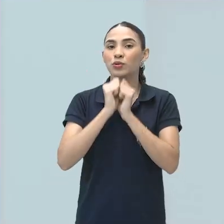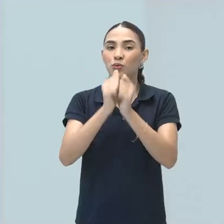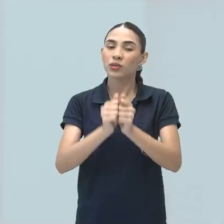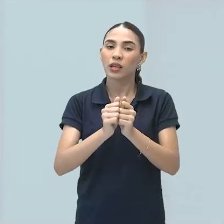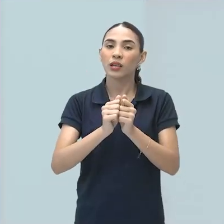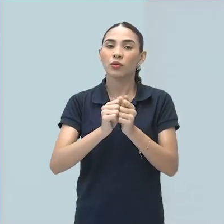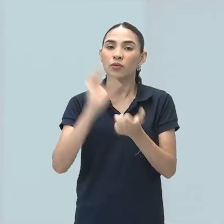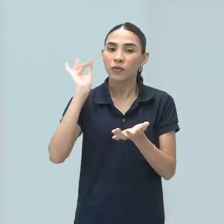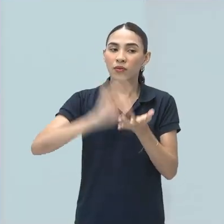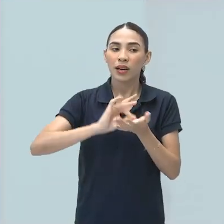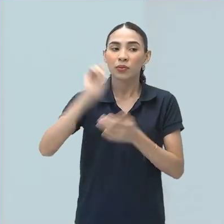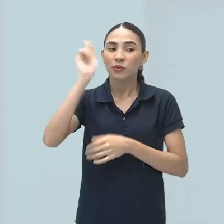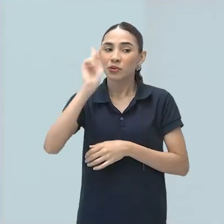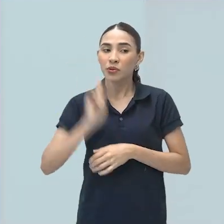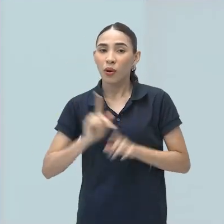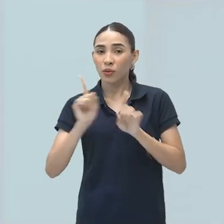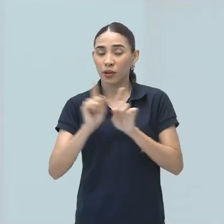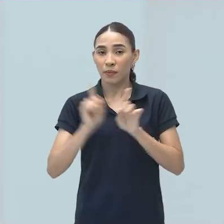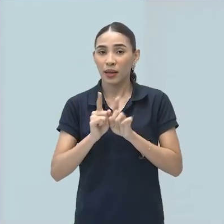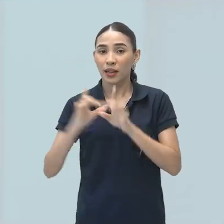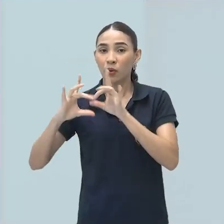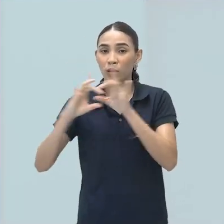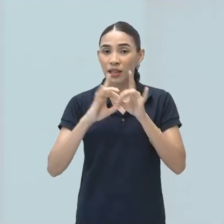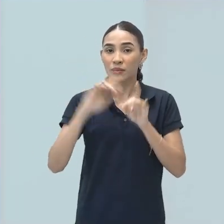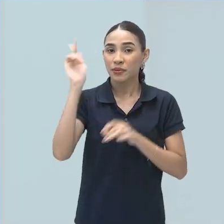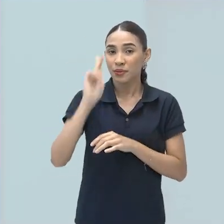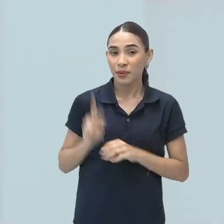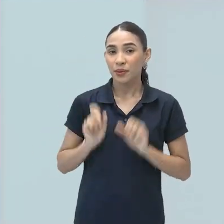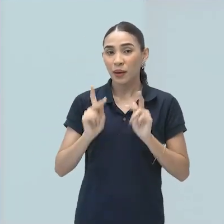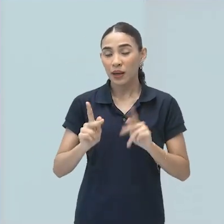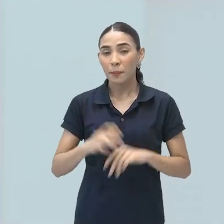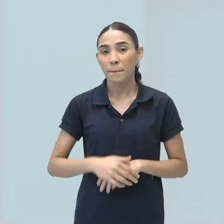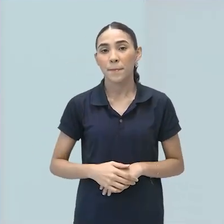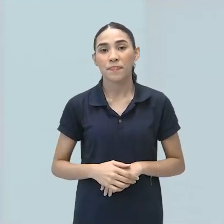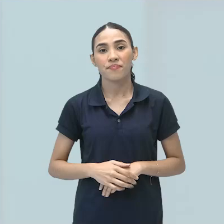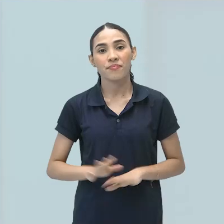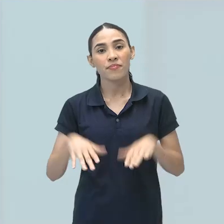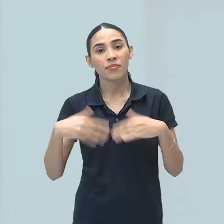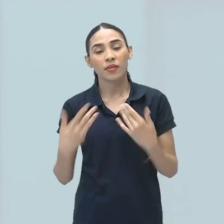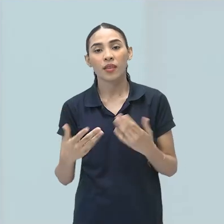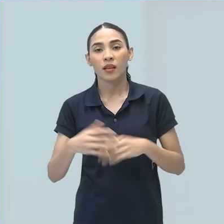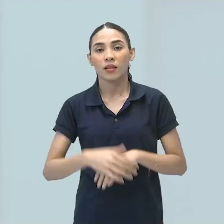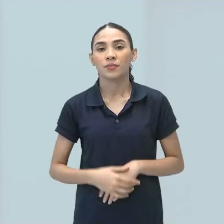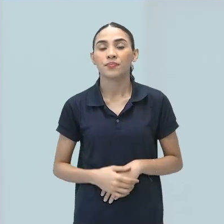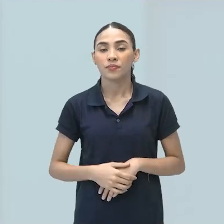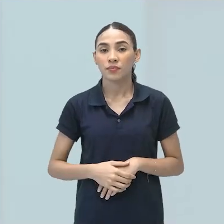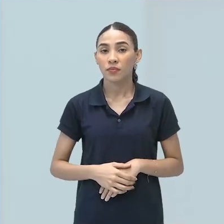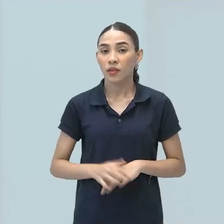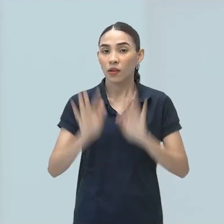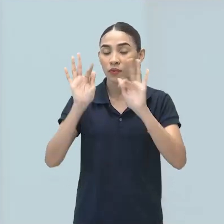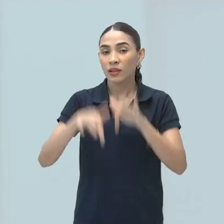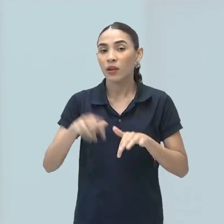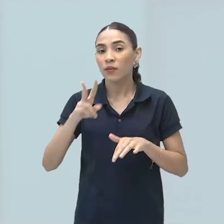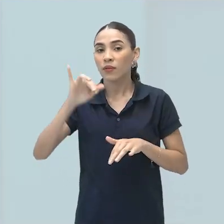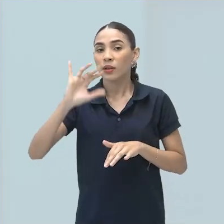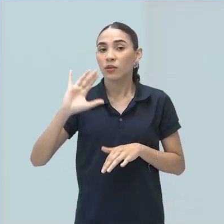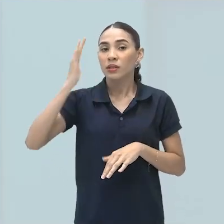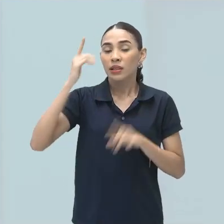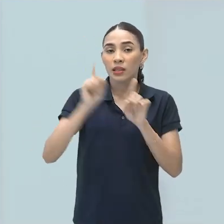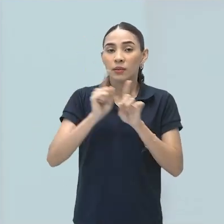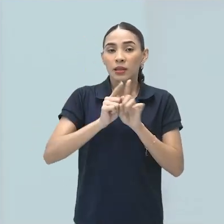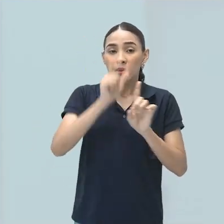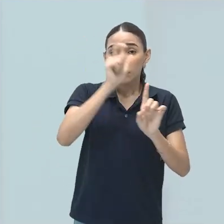fatos históricos, situando no contexto histórico, correto? E aí, ao final, ela vai, na verdade, dizer que